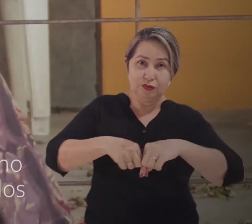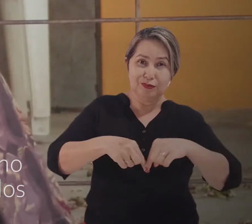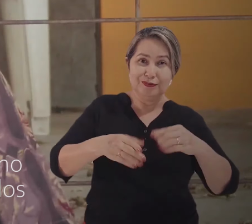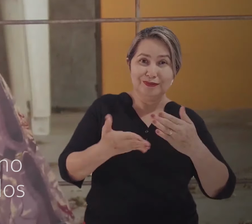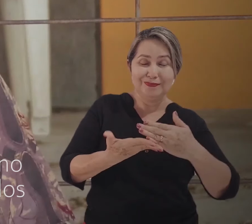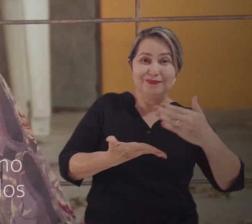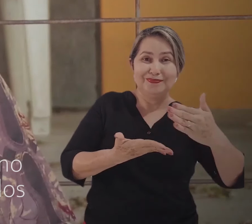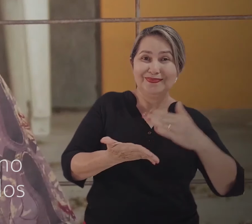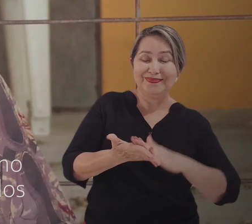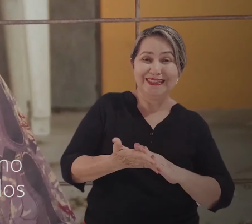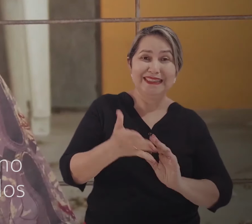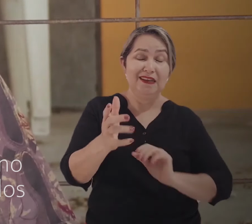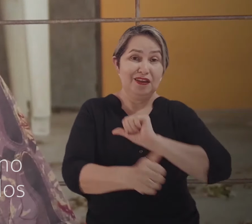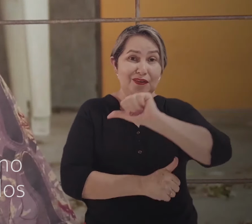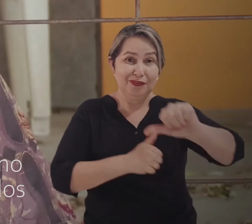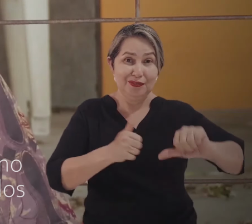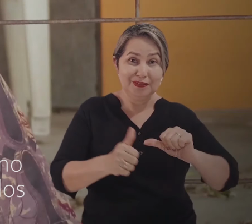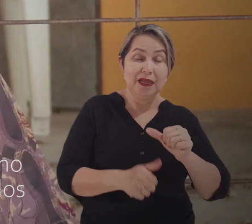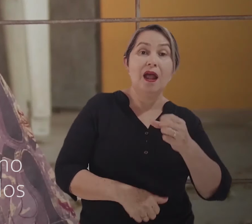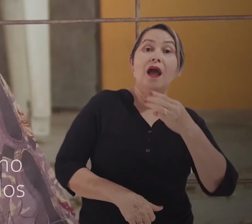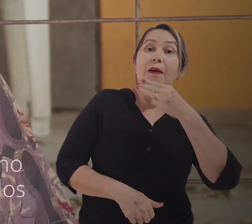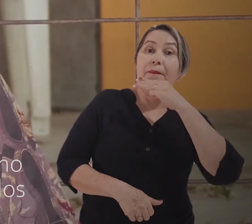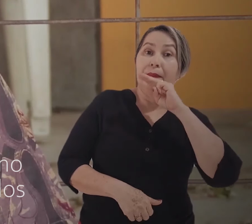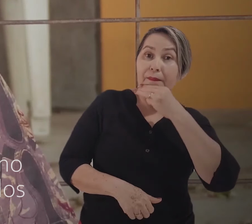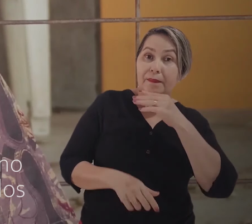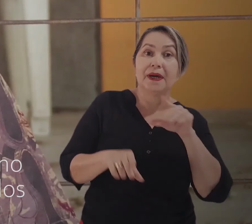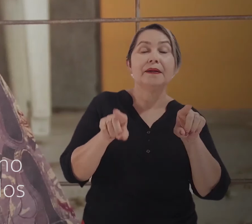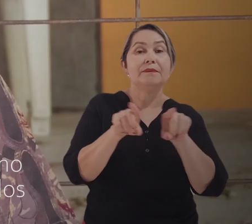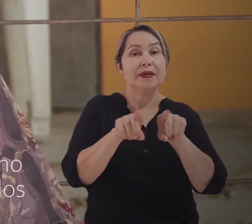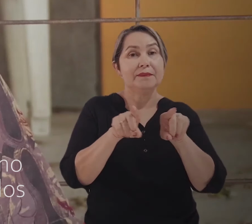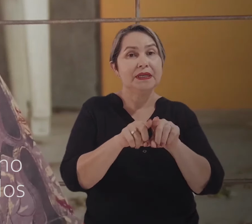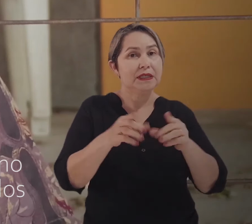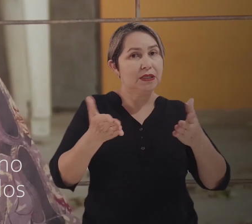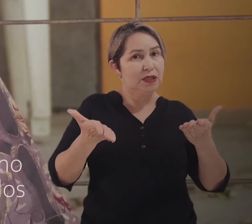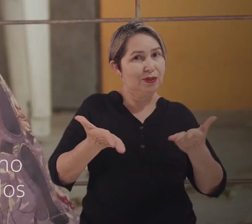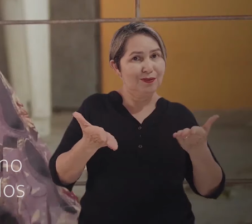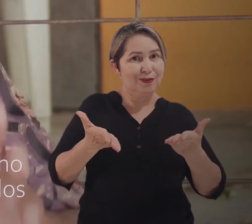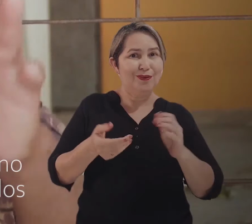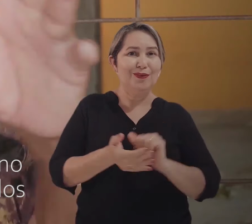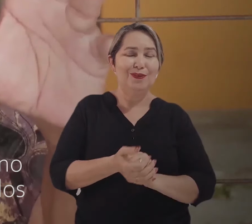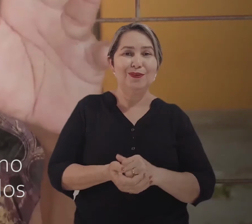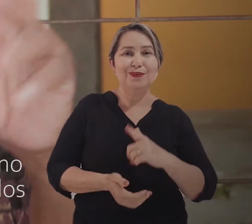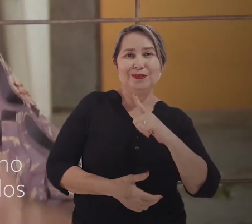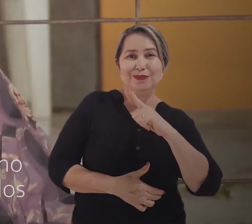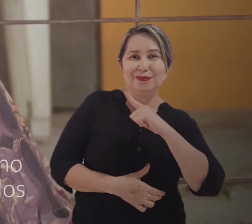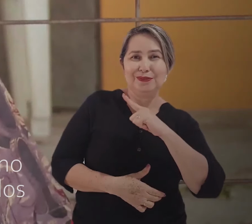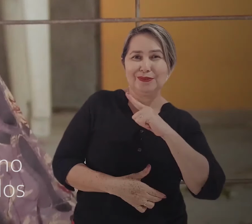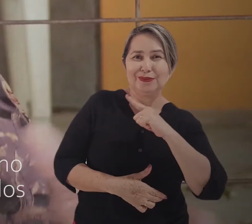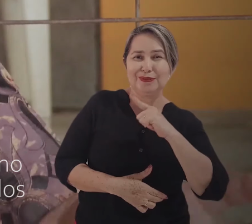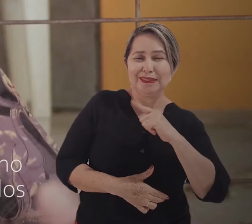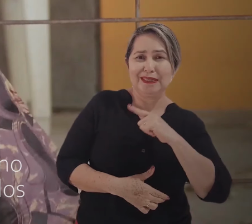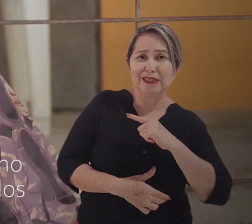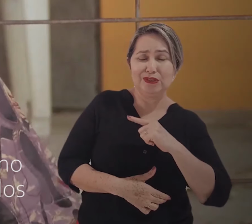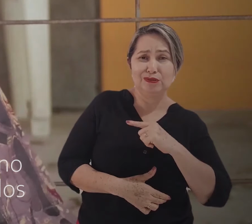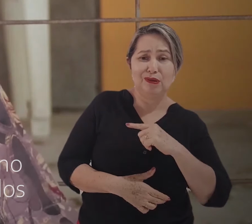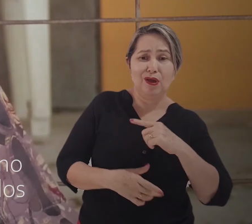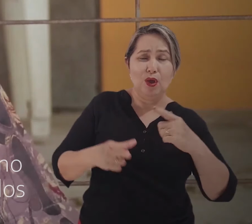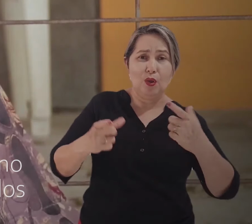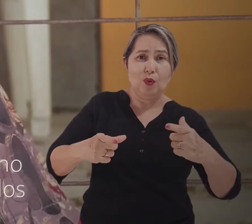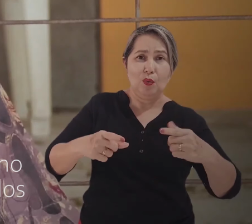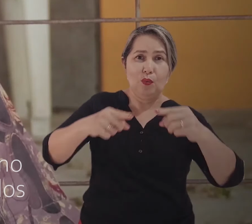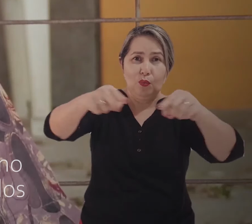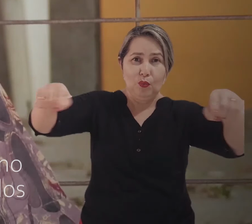barracões também do Marabazim. Hoje... A gente vê várias tetas, só o lugar do terreno, onde aqui era um barracão de